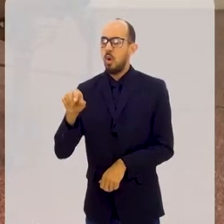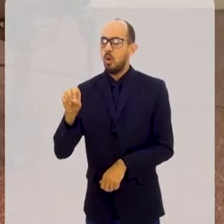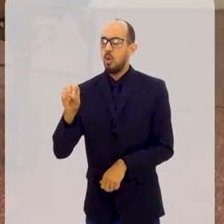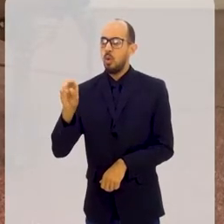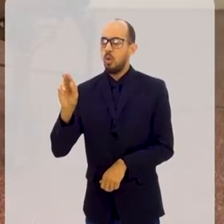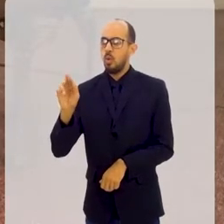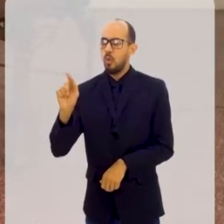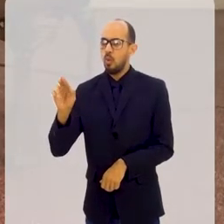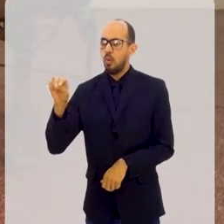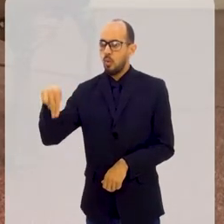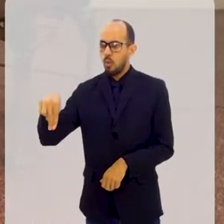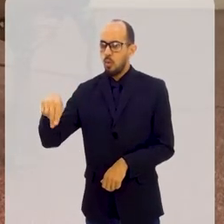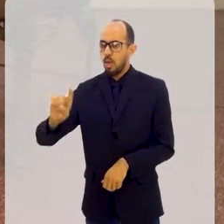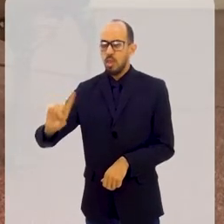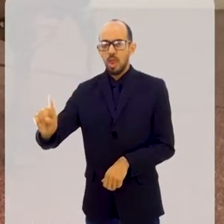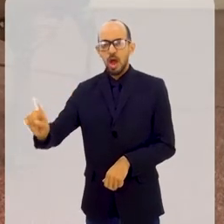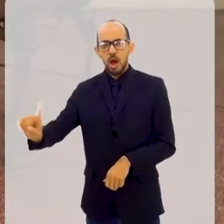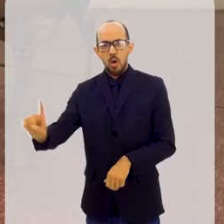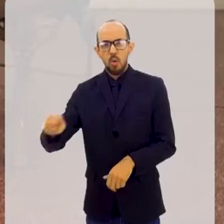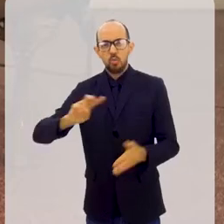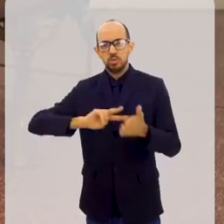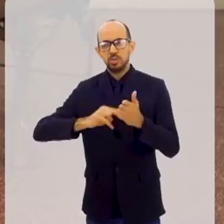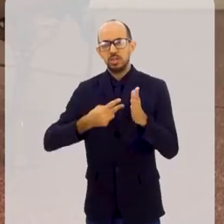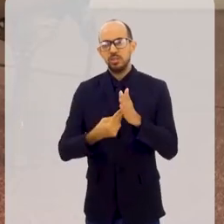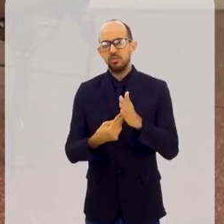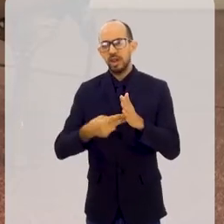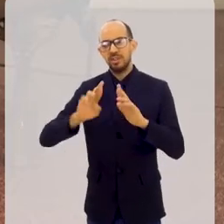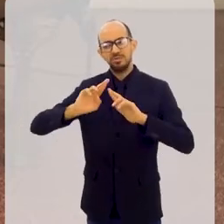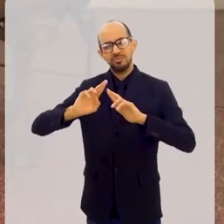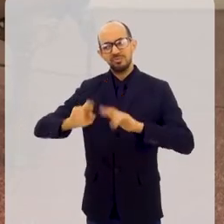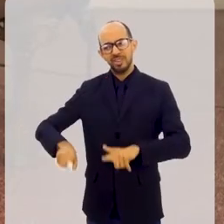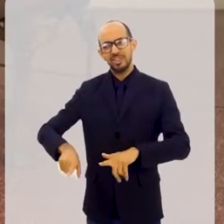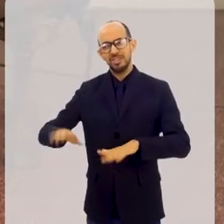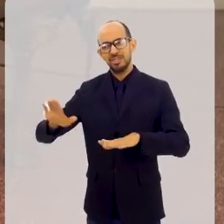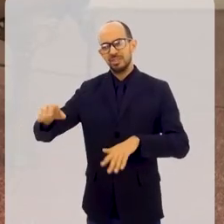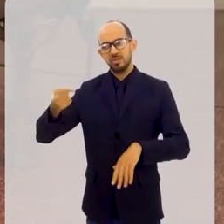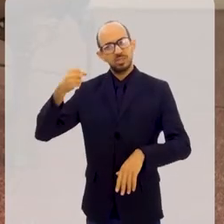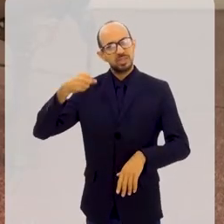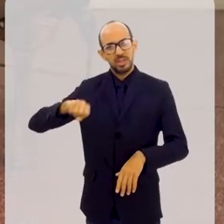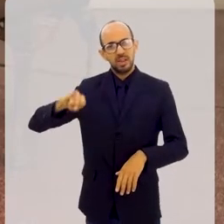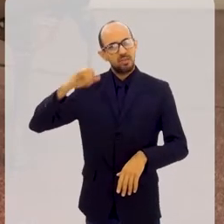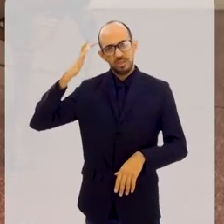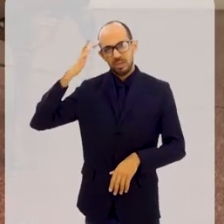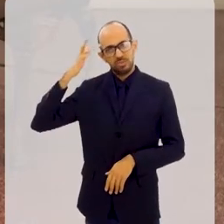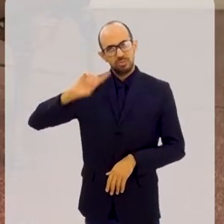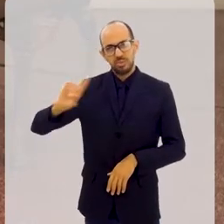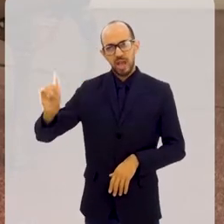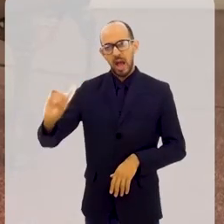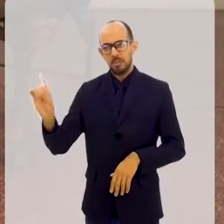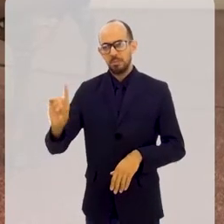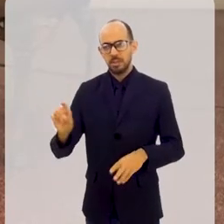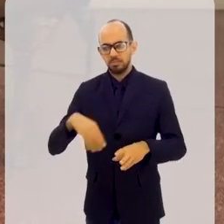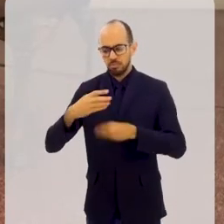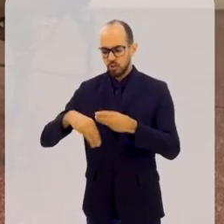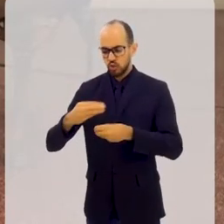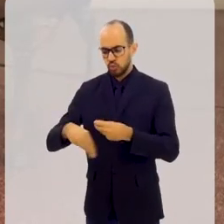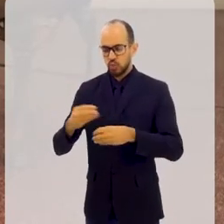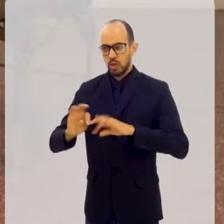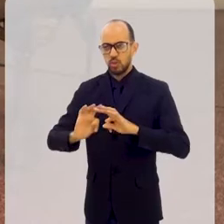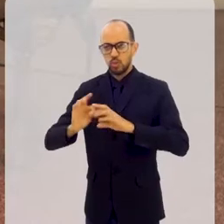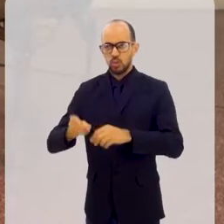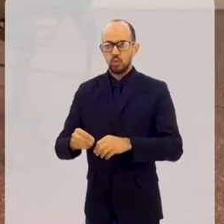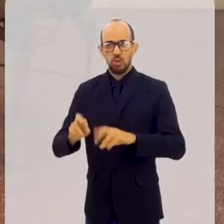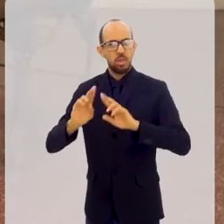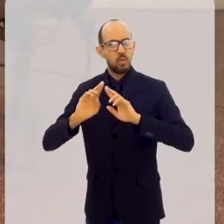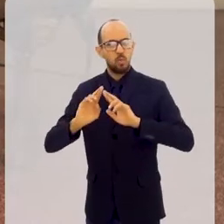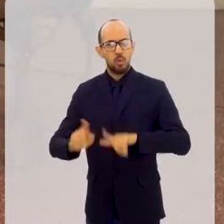mas não o significado diferente só que quem não sabe da junta qualquer um pacote só que é assim todo mundo é